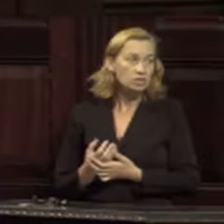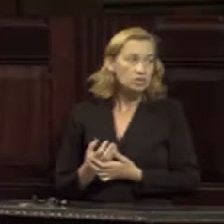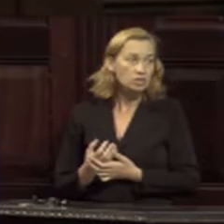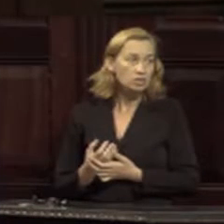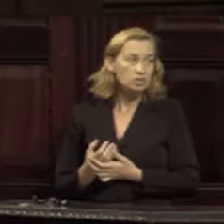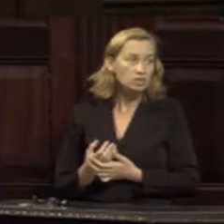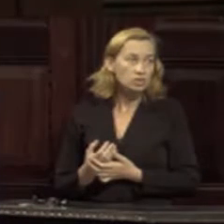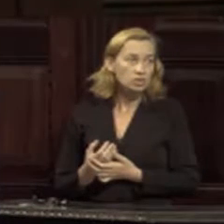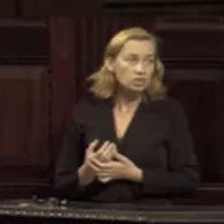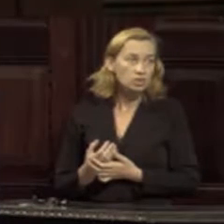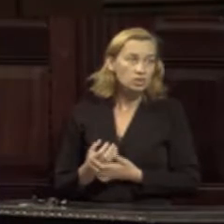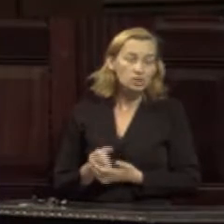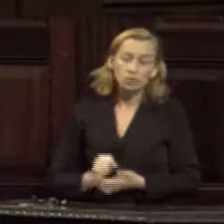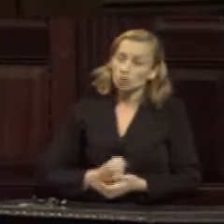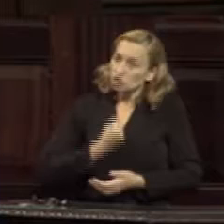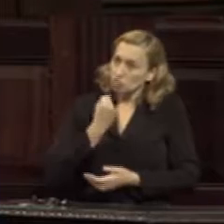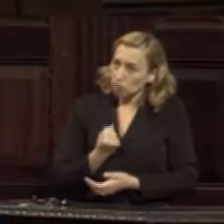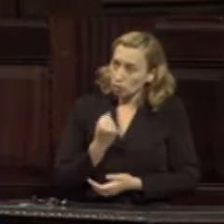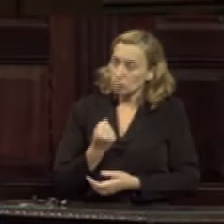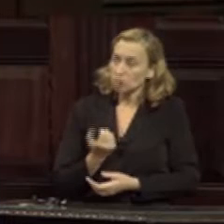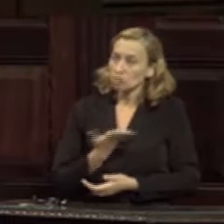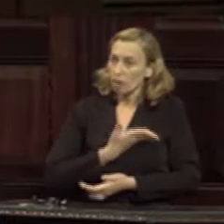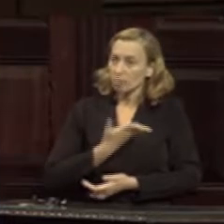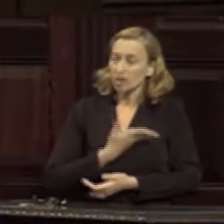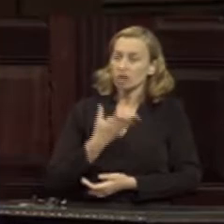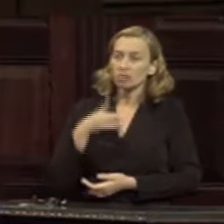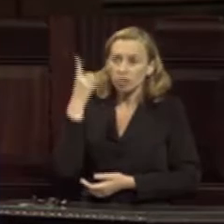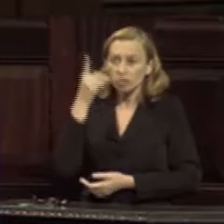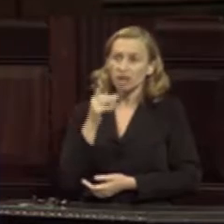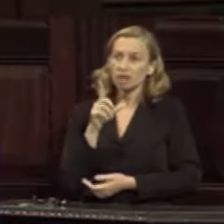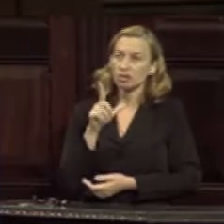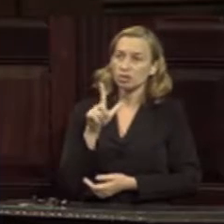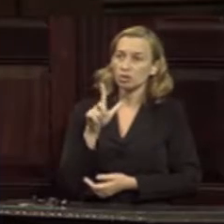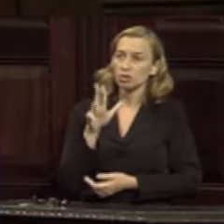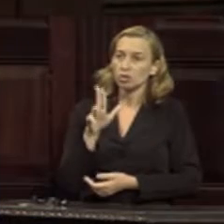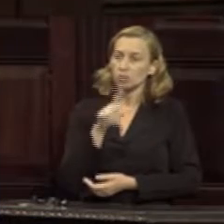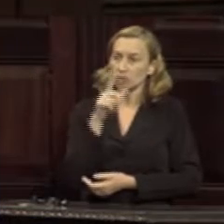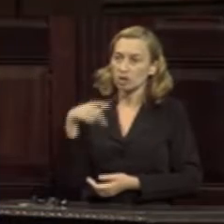da iniciativa do deputado Luiz Paulo e deputado André Siciliano,